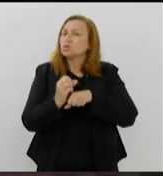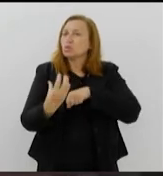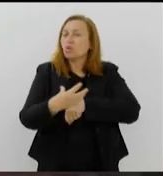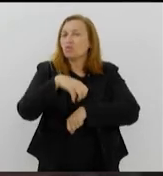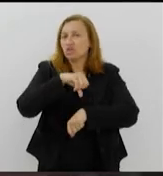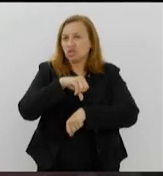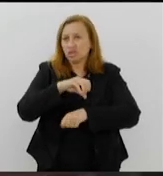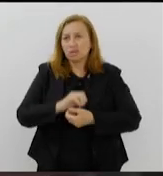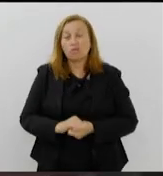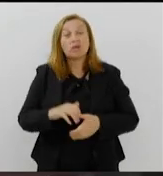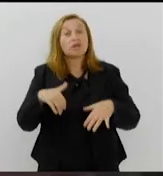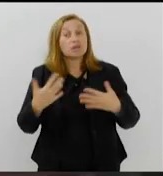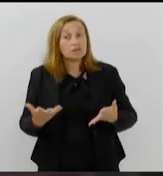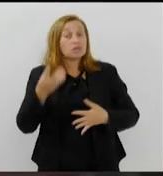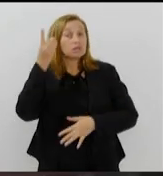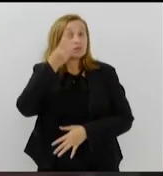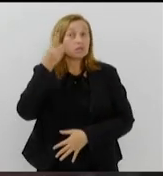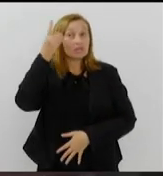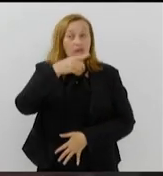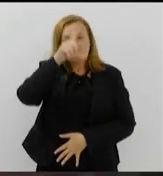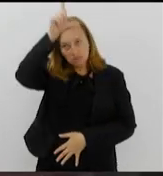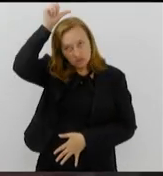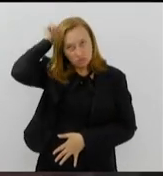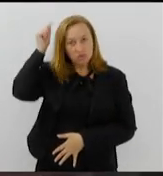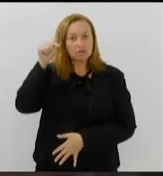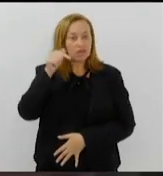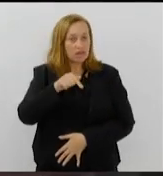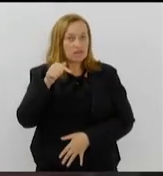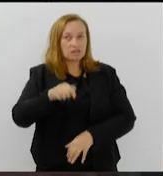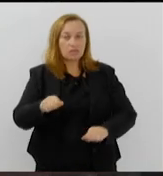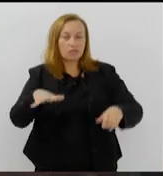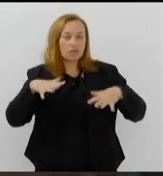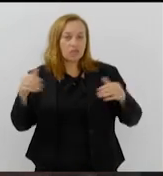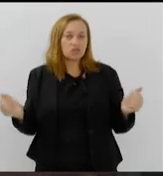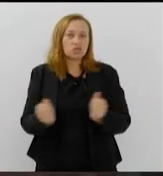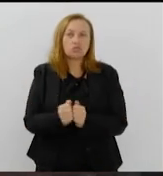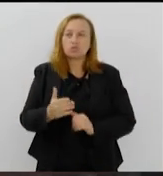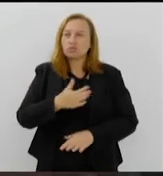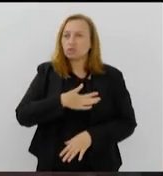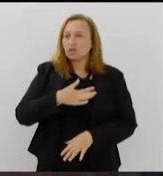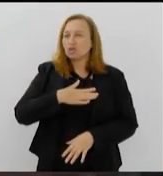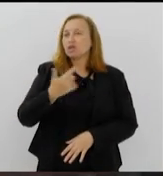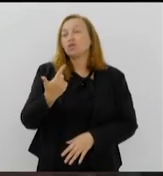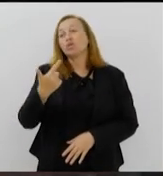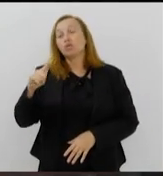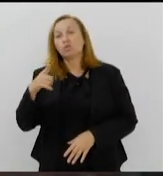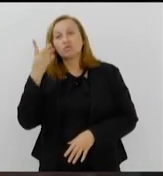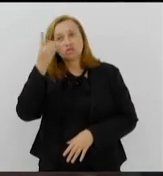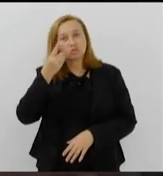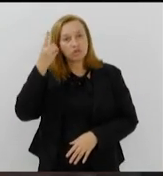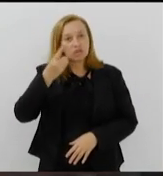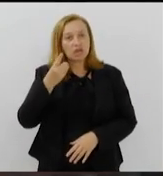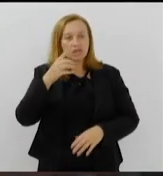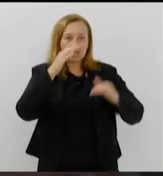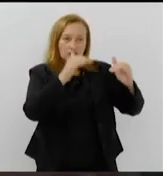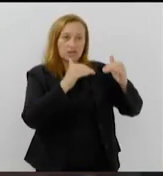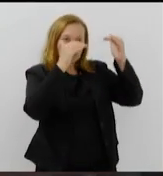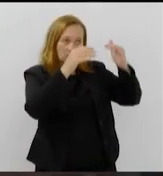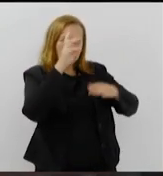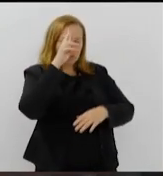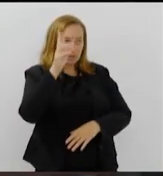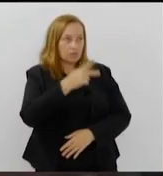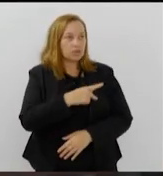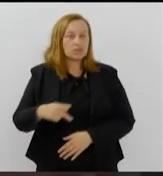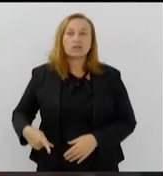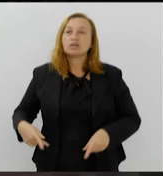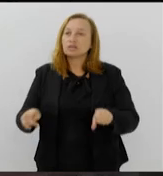Covid-19. Então, o deputado Luiz Paulo, que está aqui no plenário comigo, e outros deputados, Vossa Excelência também, estivemos